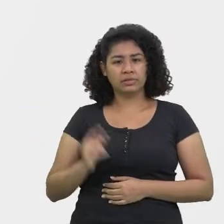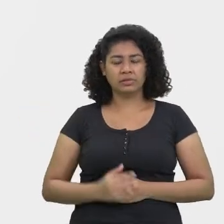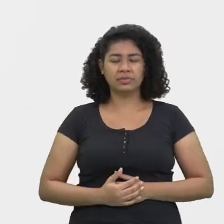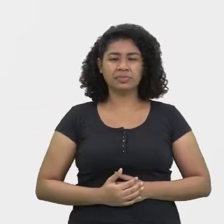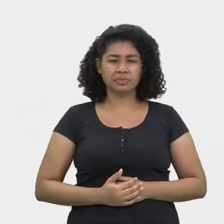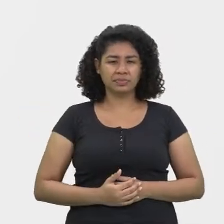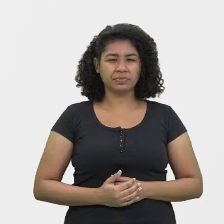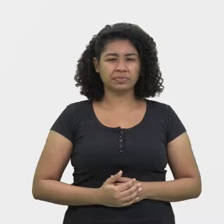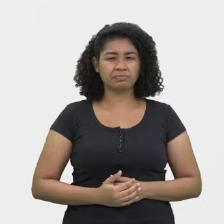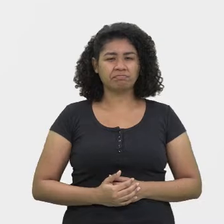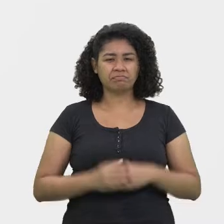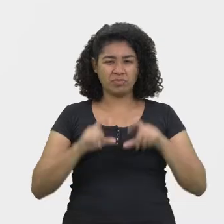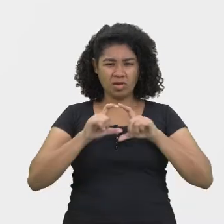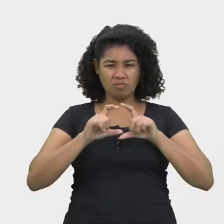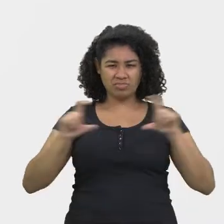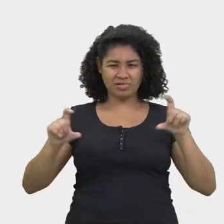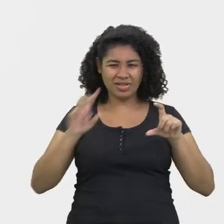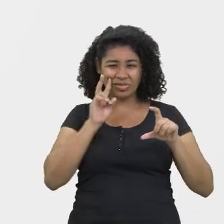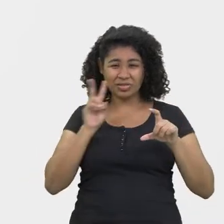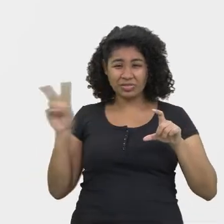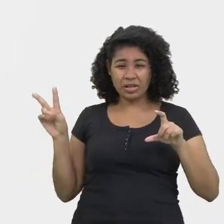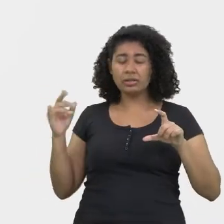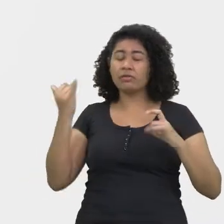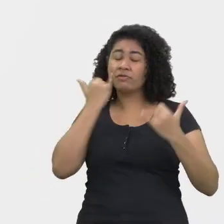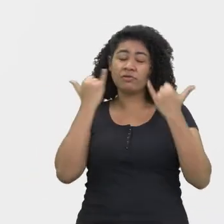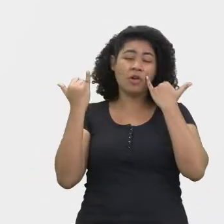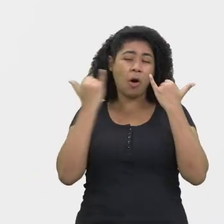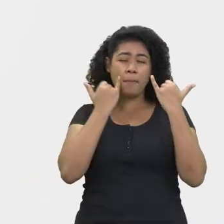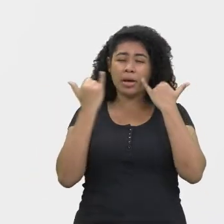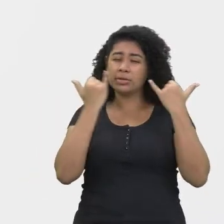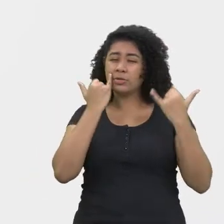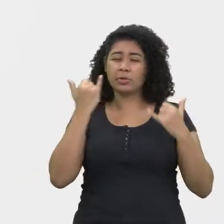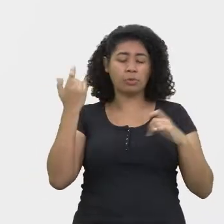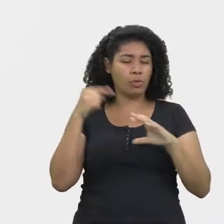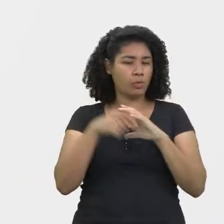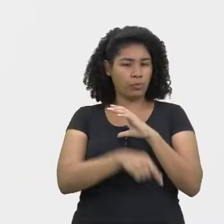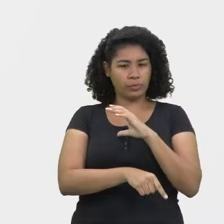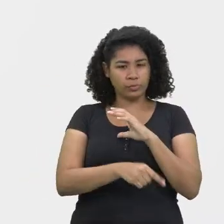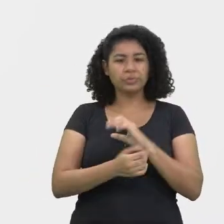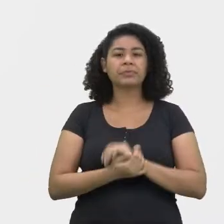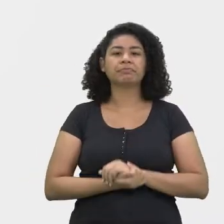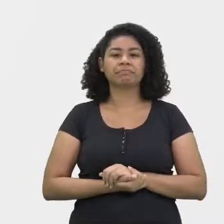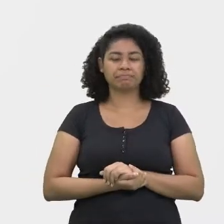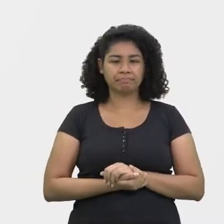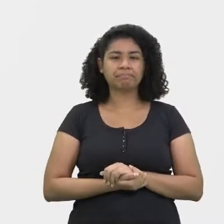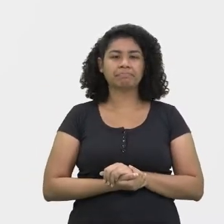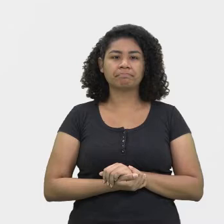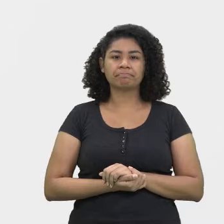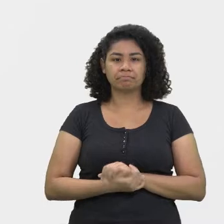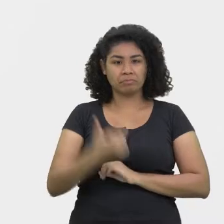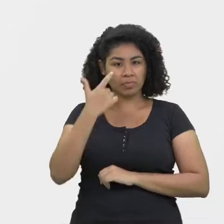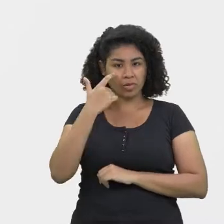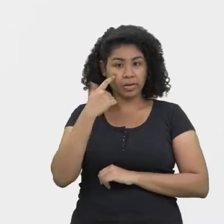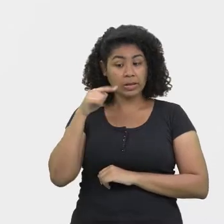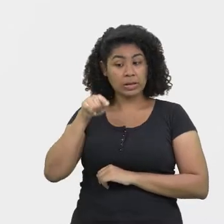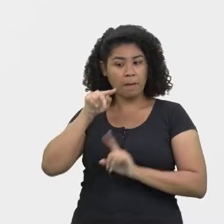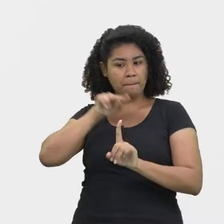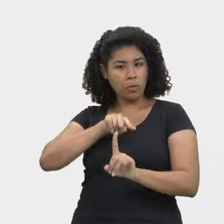Esse parágrafozinho nos traz muitas informações. O primeiro deles ali, ó, neste contexto foi reativada a Inquisição,